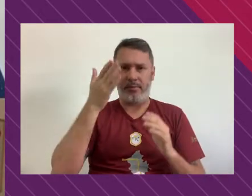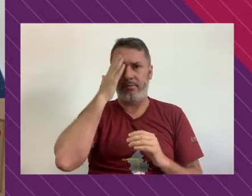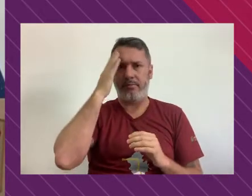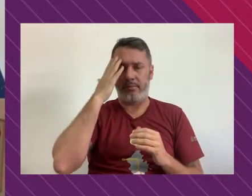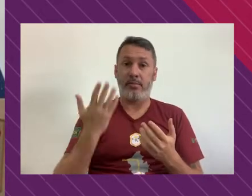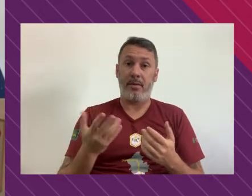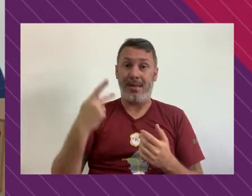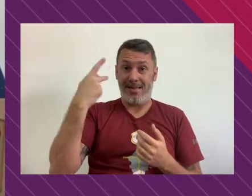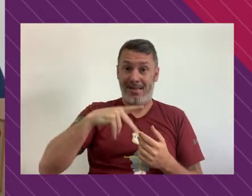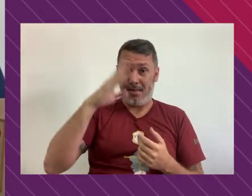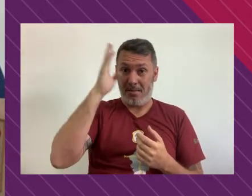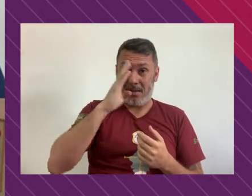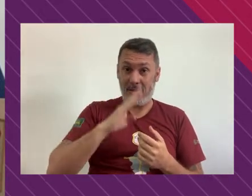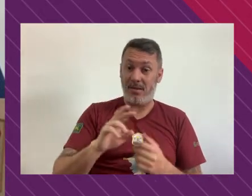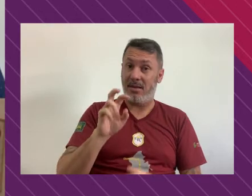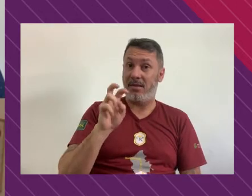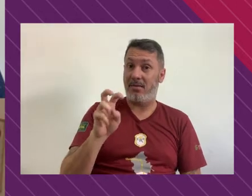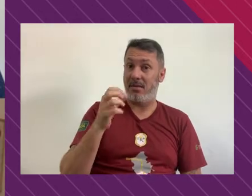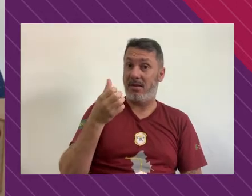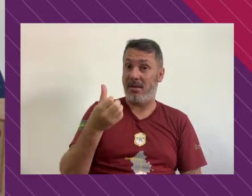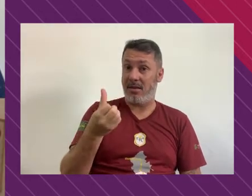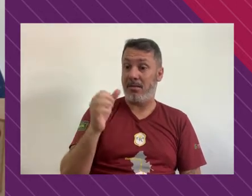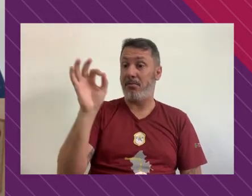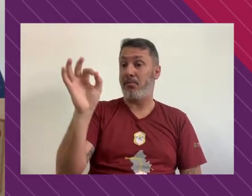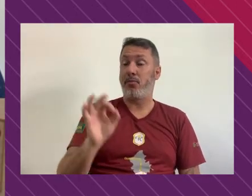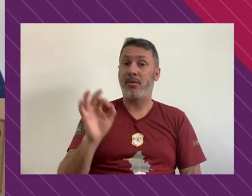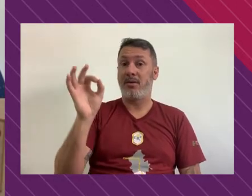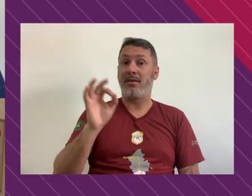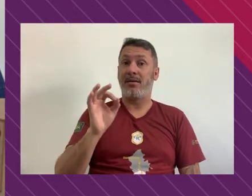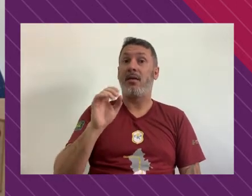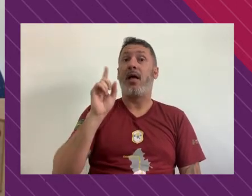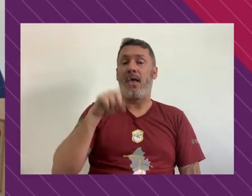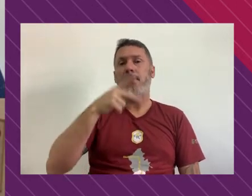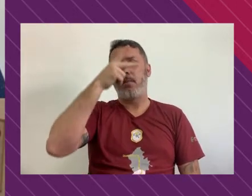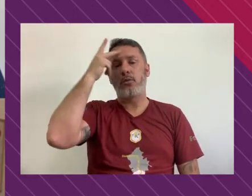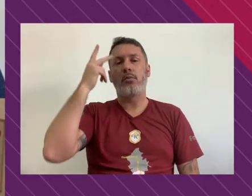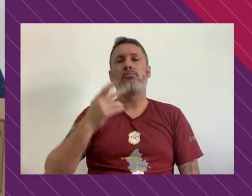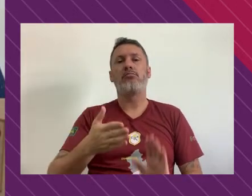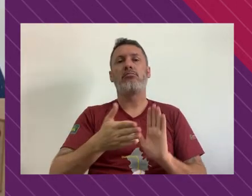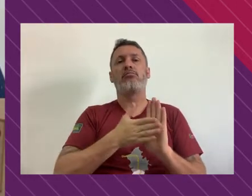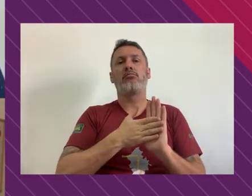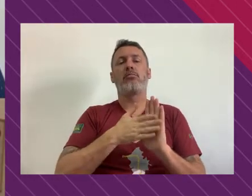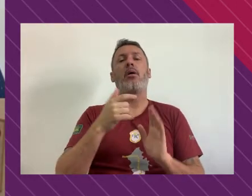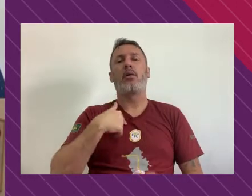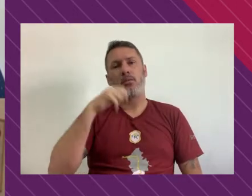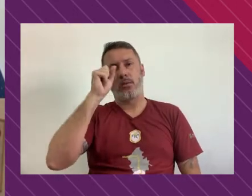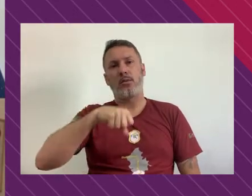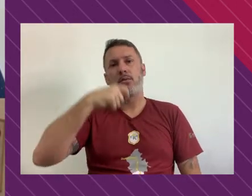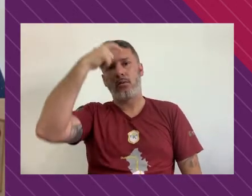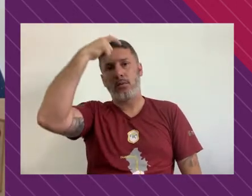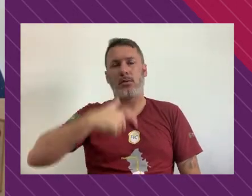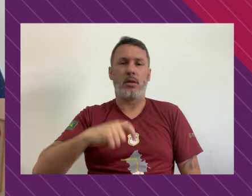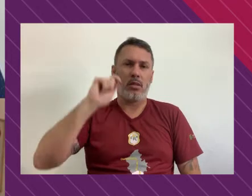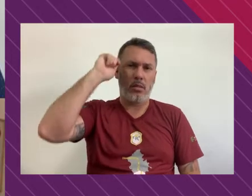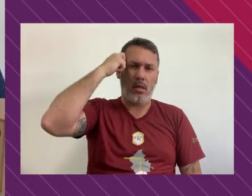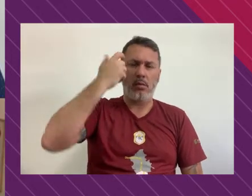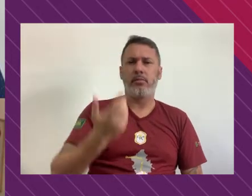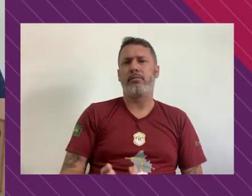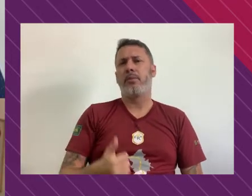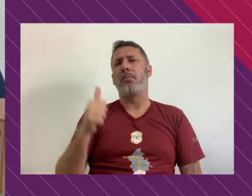56% da população que se autodeclara negra, a gente tem 51% de mulheres, milhões de pessoas que